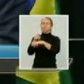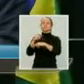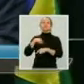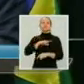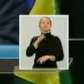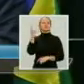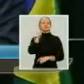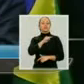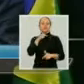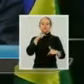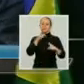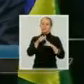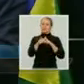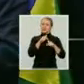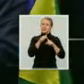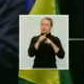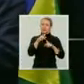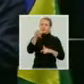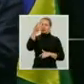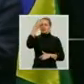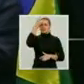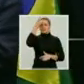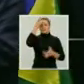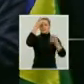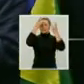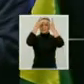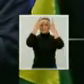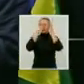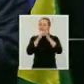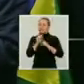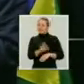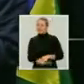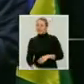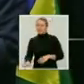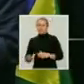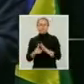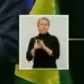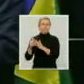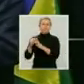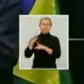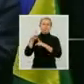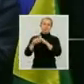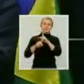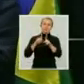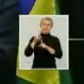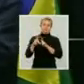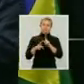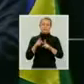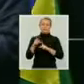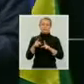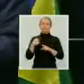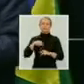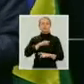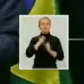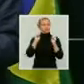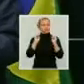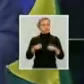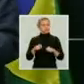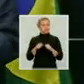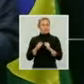continuemos com esse trabalho de conscientização das crianças, da população em geral, para que possamos